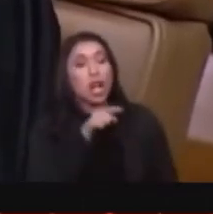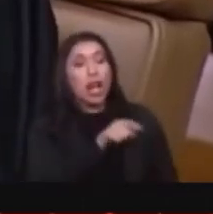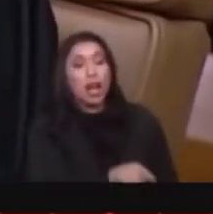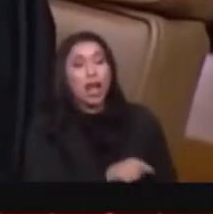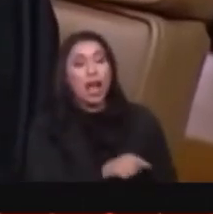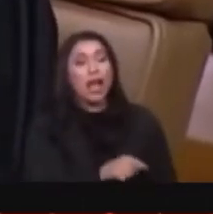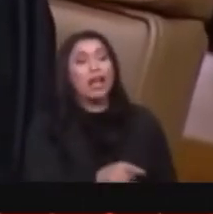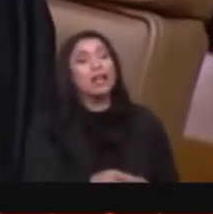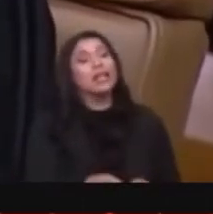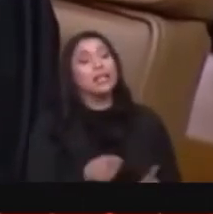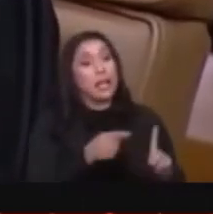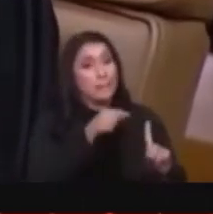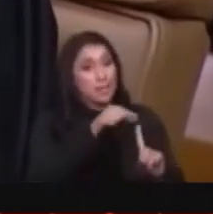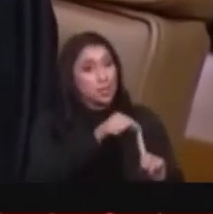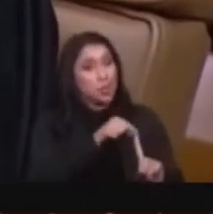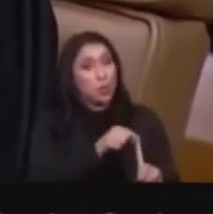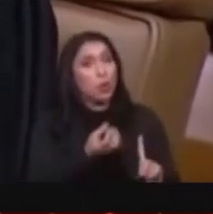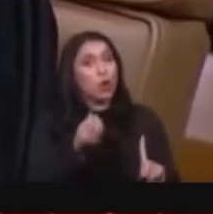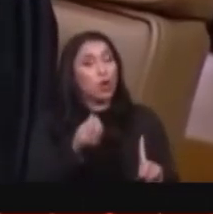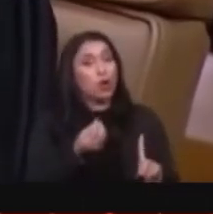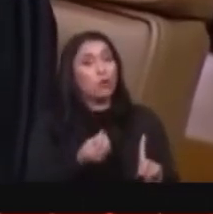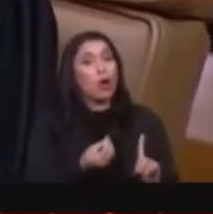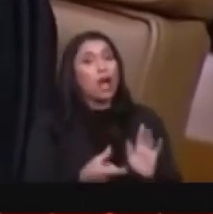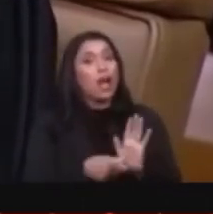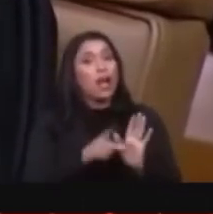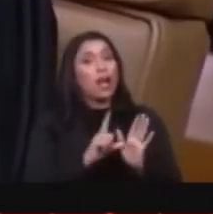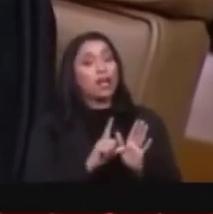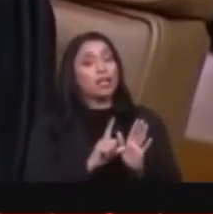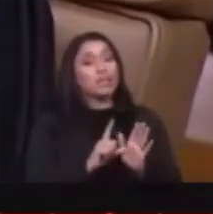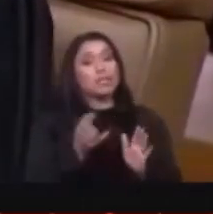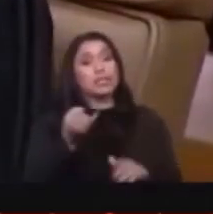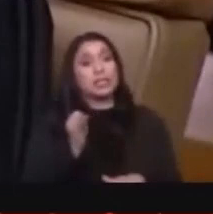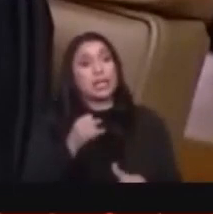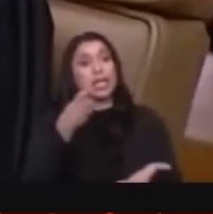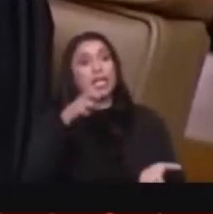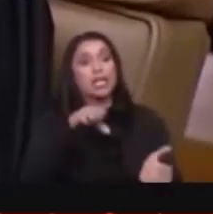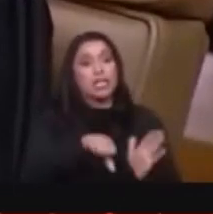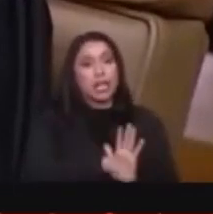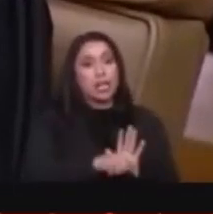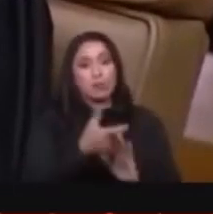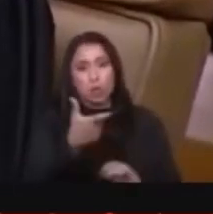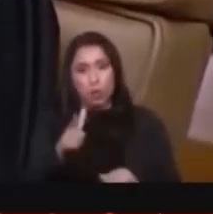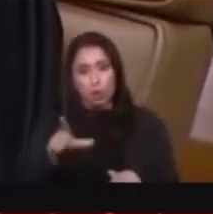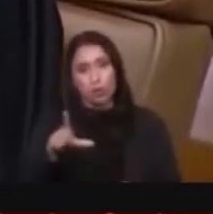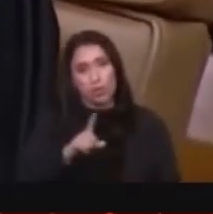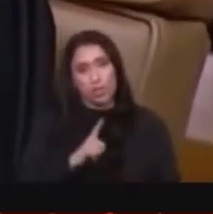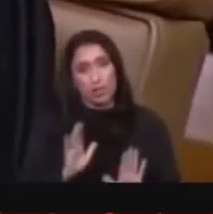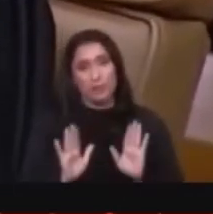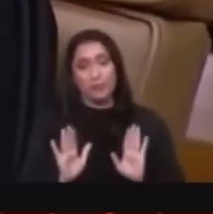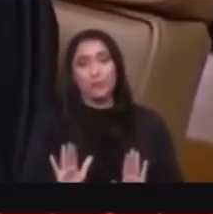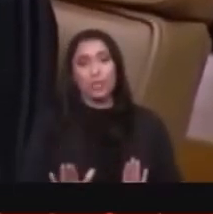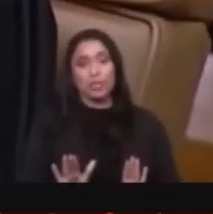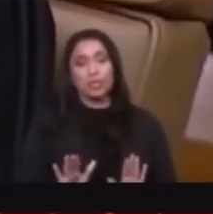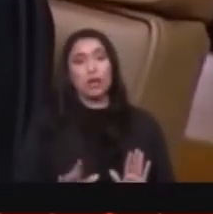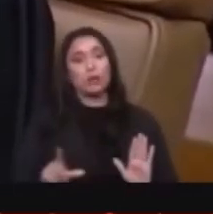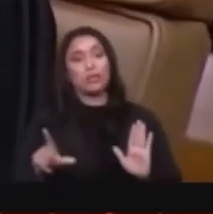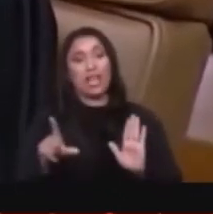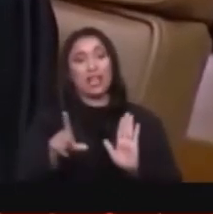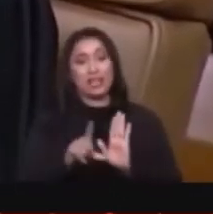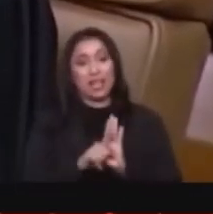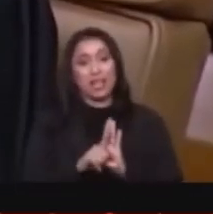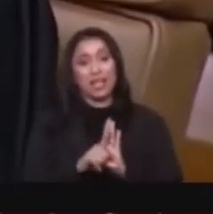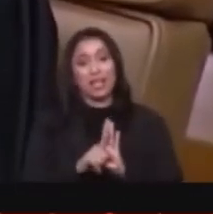os antecedentes do agente. Isso aí nos auxilia sobremodo. Mas, realmente, que o legislador deixou em